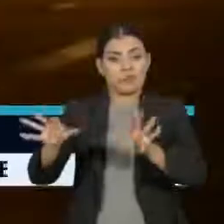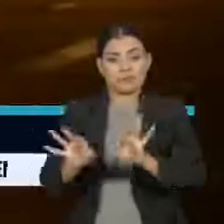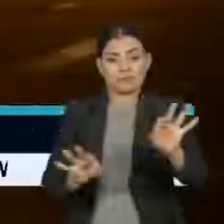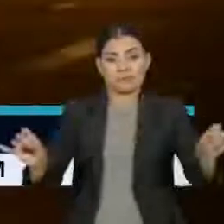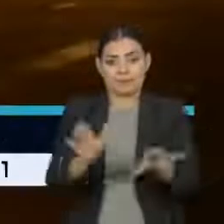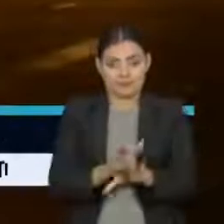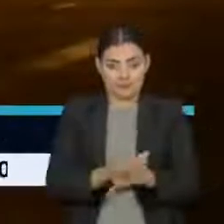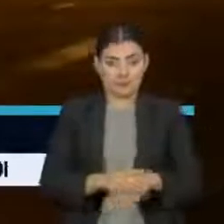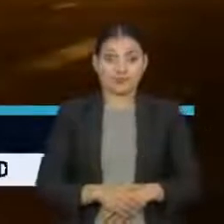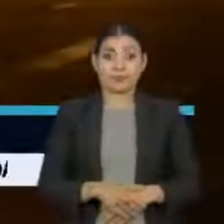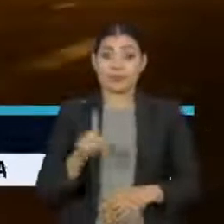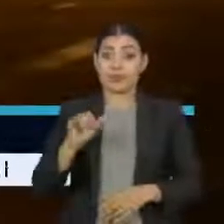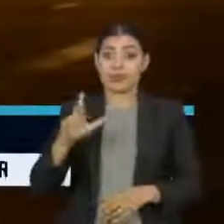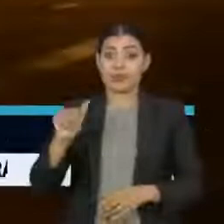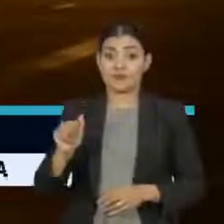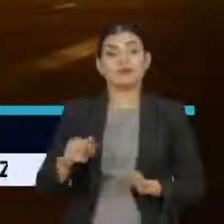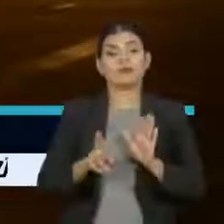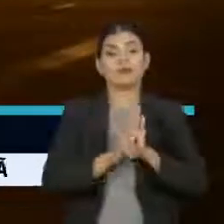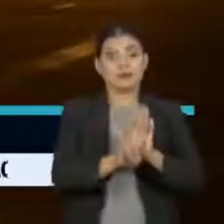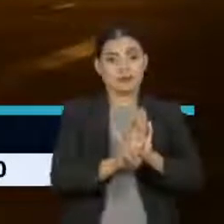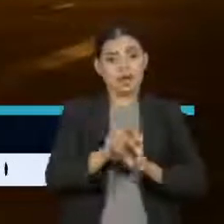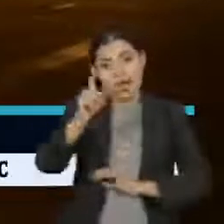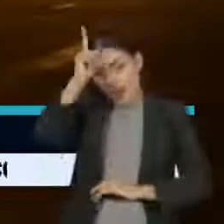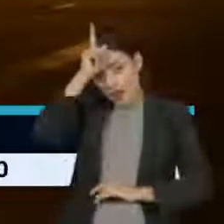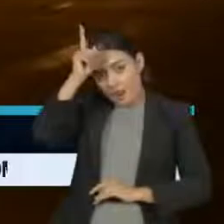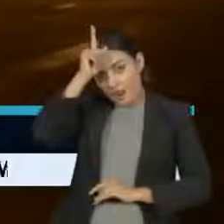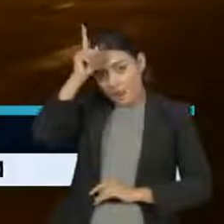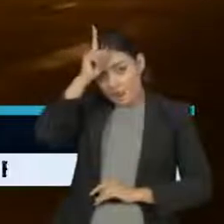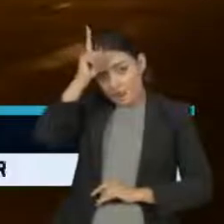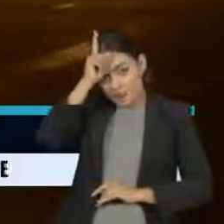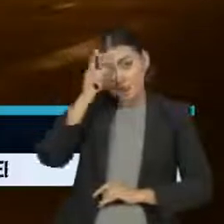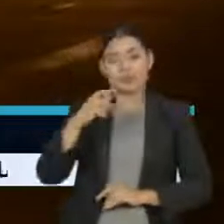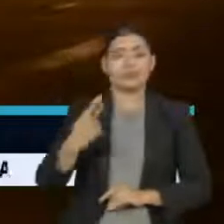preparados. Lívia Filadelfo, de Hamburgo, na Alemanha, para o Jornal da Cultura.